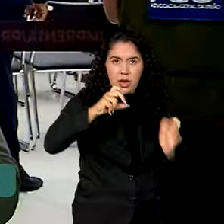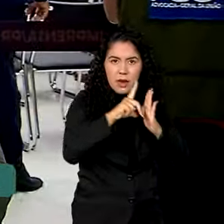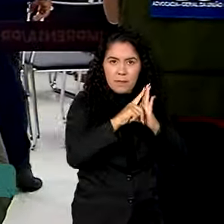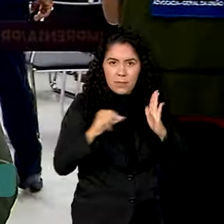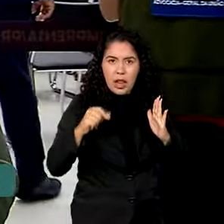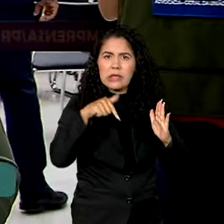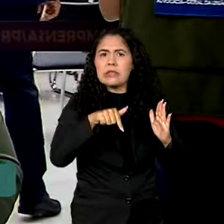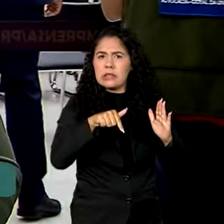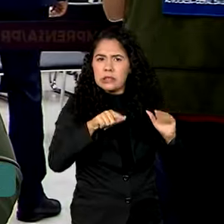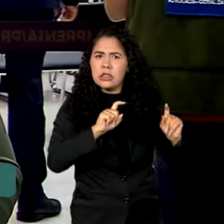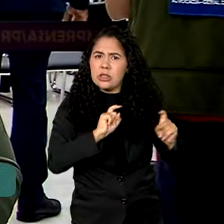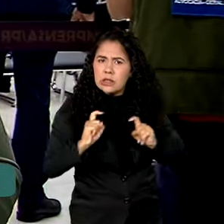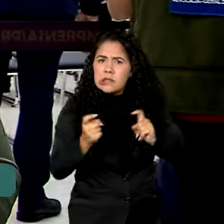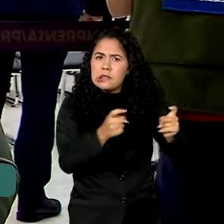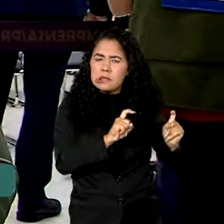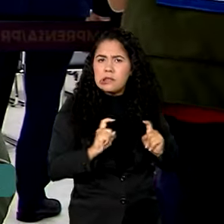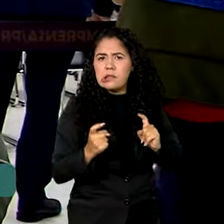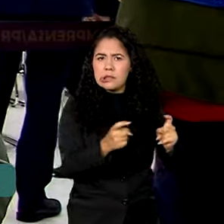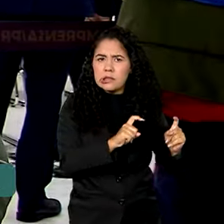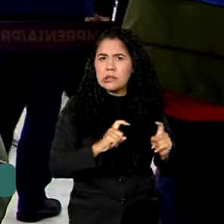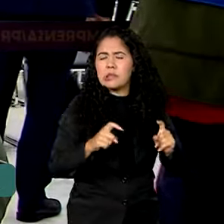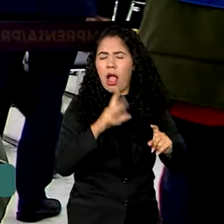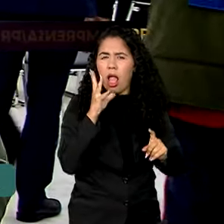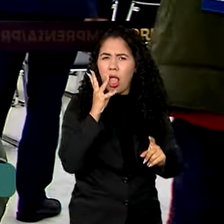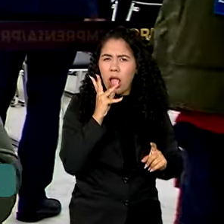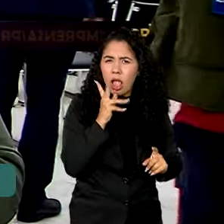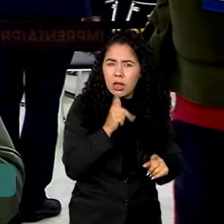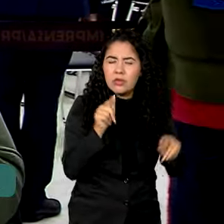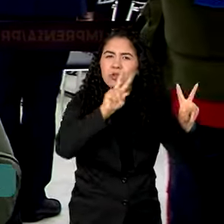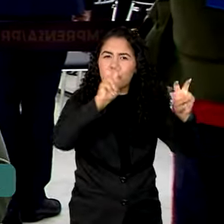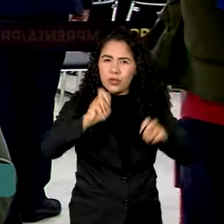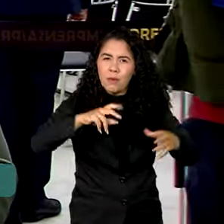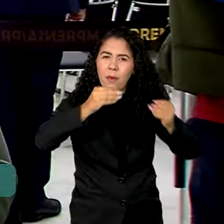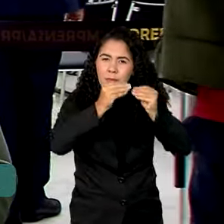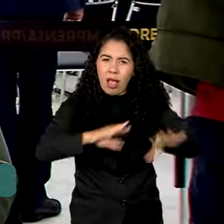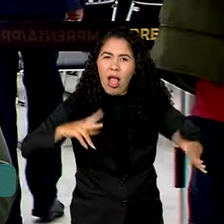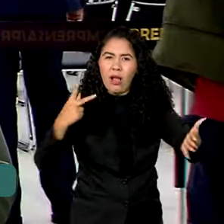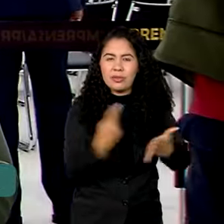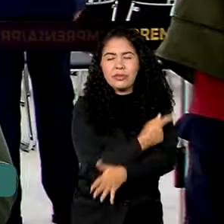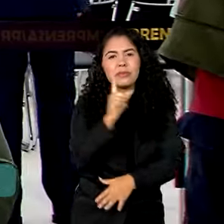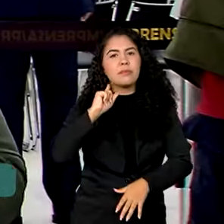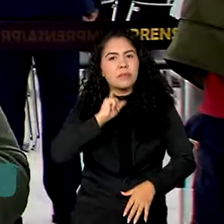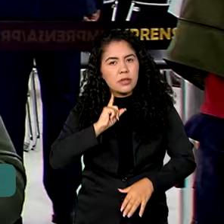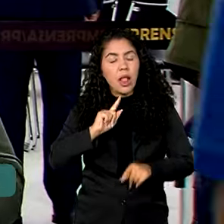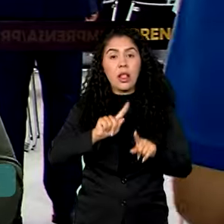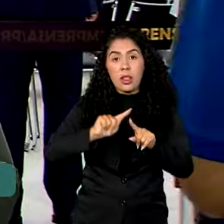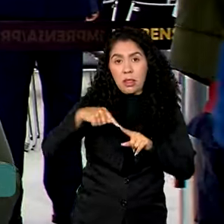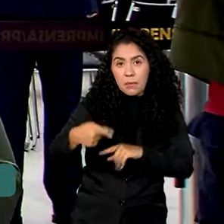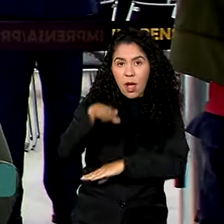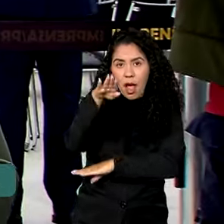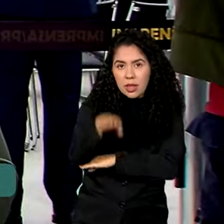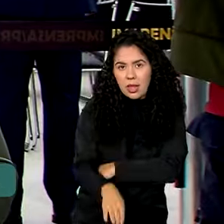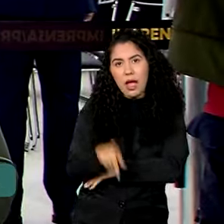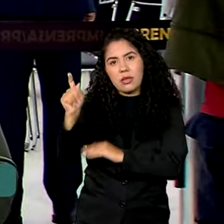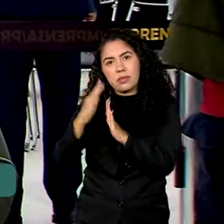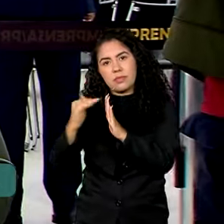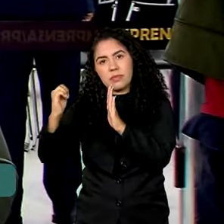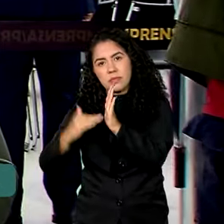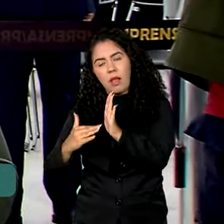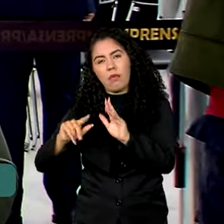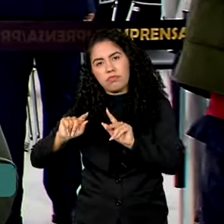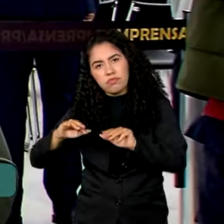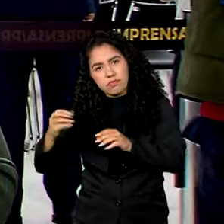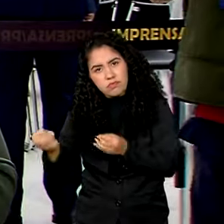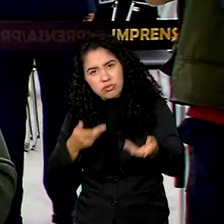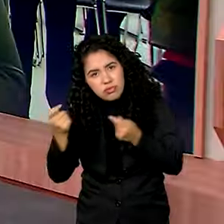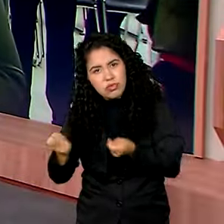ampla sobre esse pacto em relação à tragédia de Mariana, e à tarde ele segue para o Palácio da Alvorada e segue despachando por lá. Voltamos